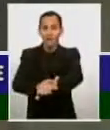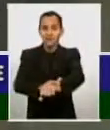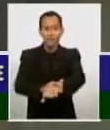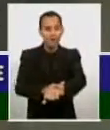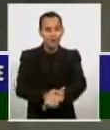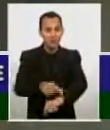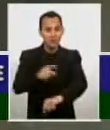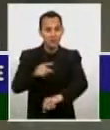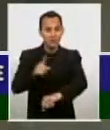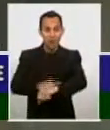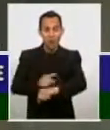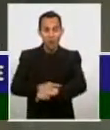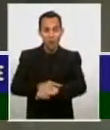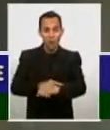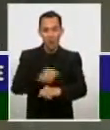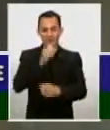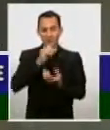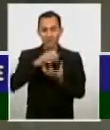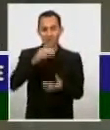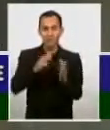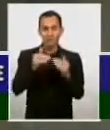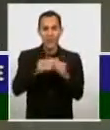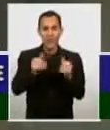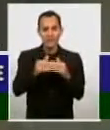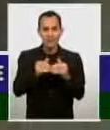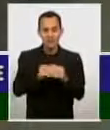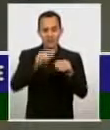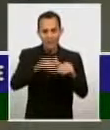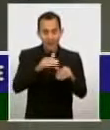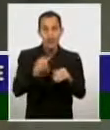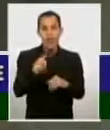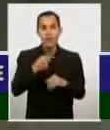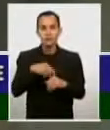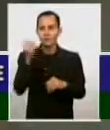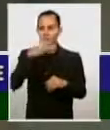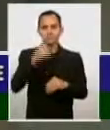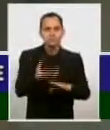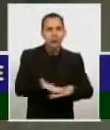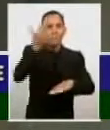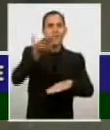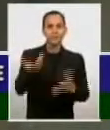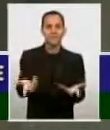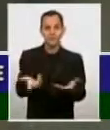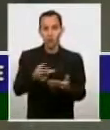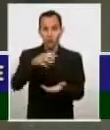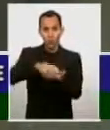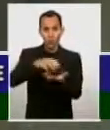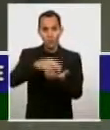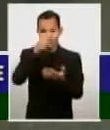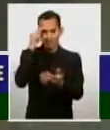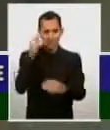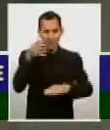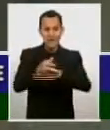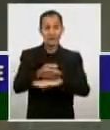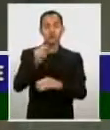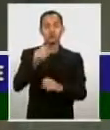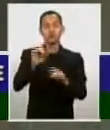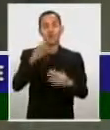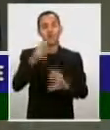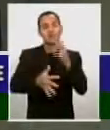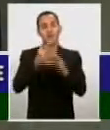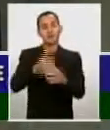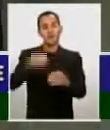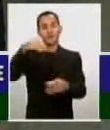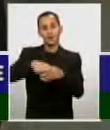quando o idoso pede para baixar o volume, eles aumentam o volume. É um grupo de pessoas que entram para perturbar